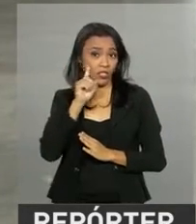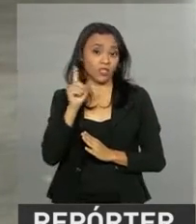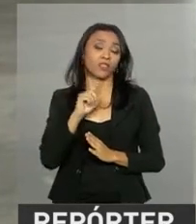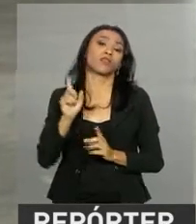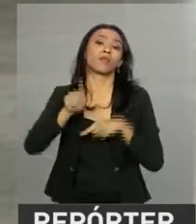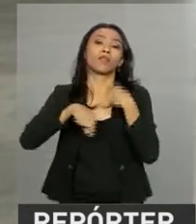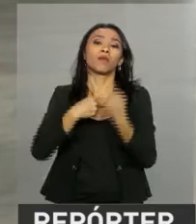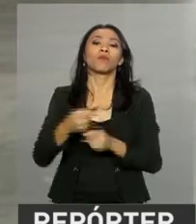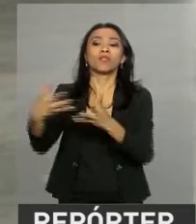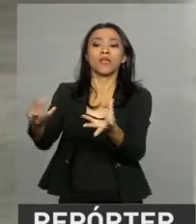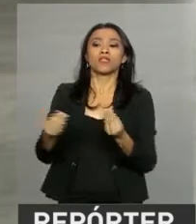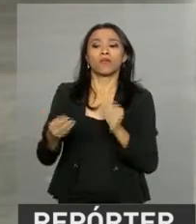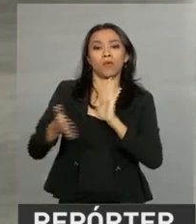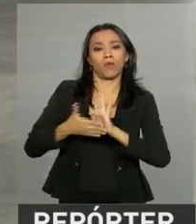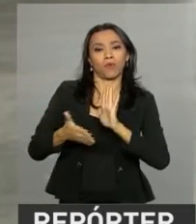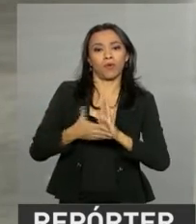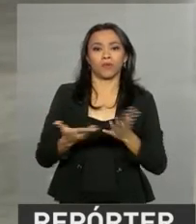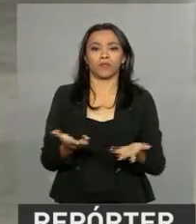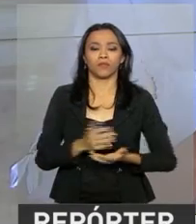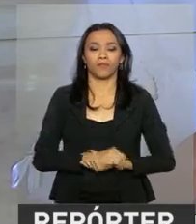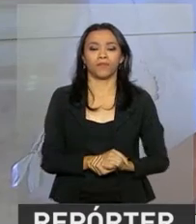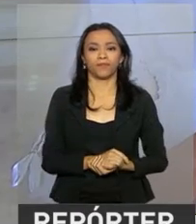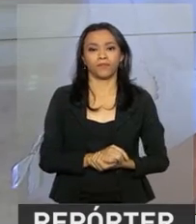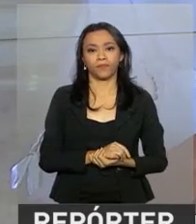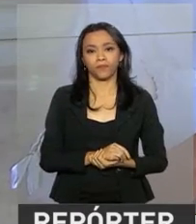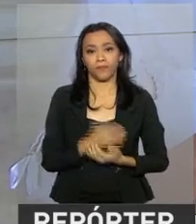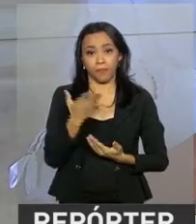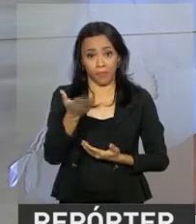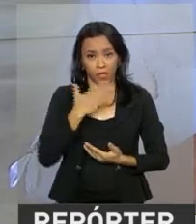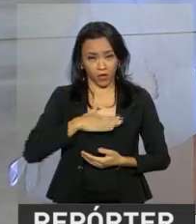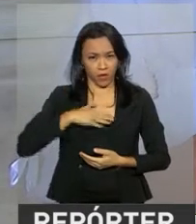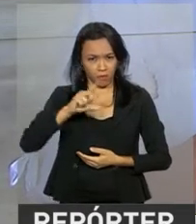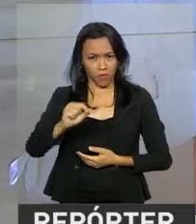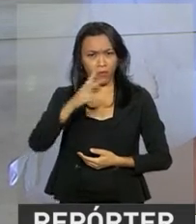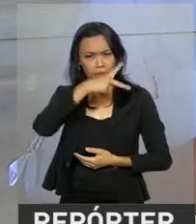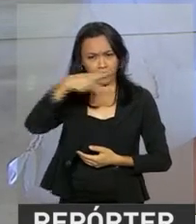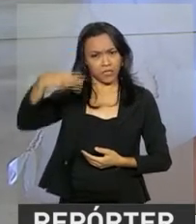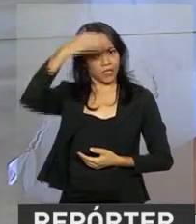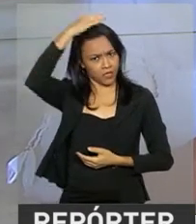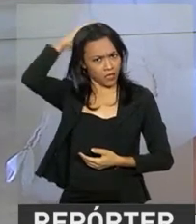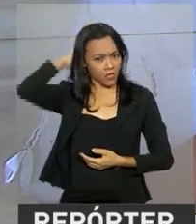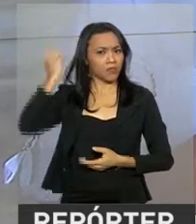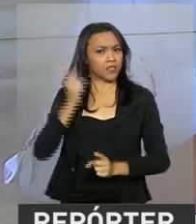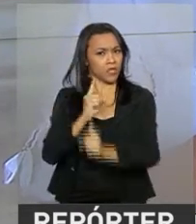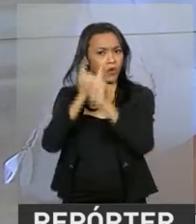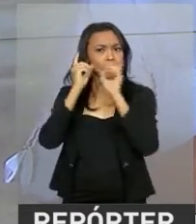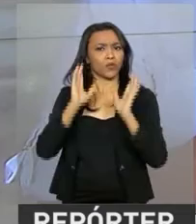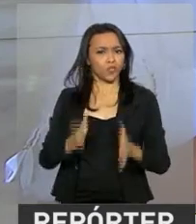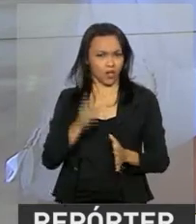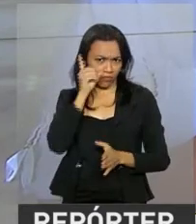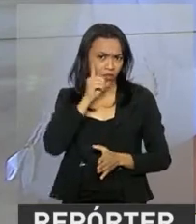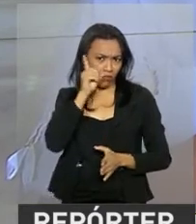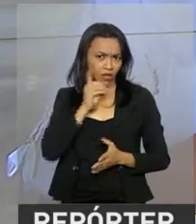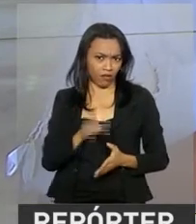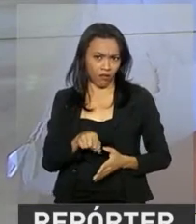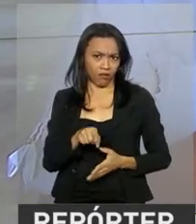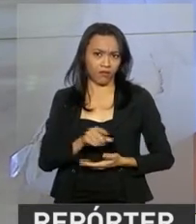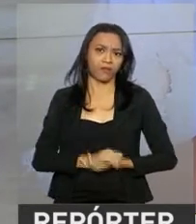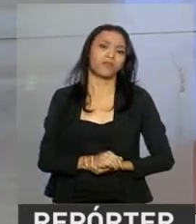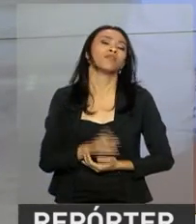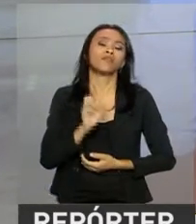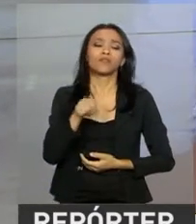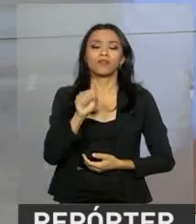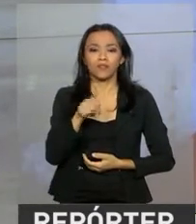recebimento de propostas josé luiz ronei agora há pouco o presidente michel temer recebeu se encontrou com o deputado né é